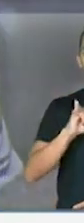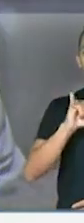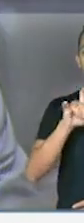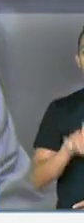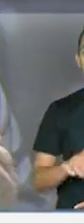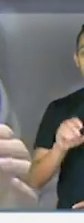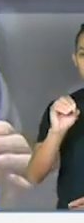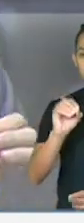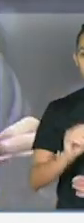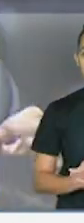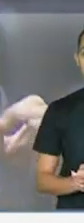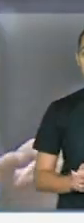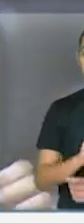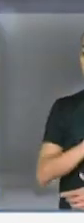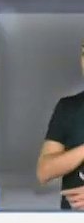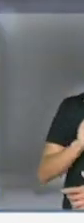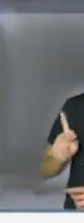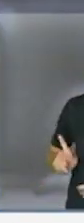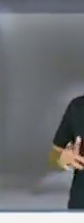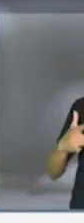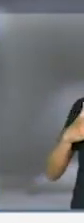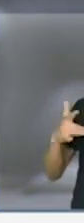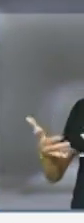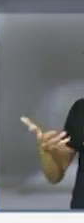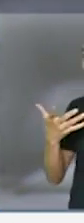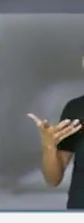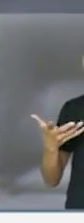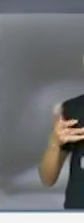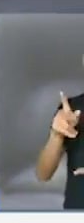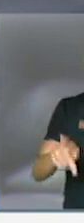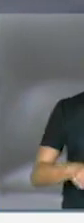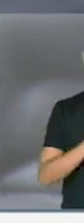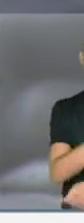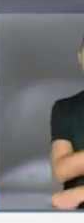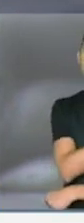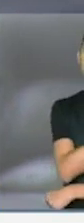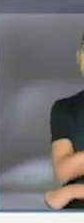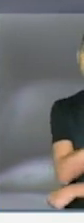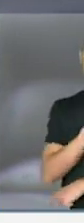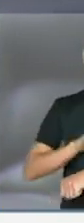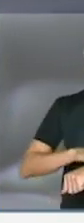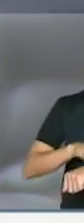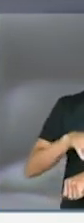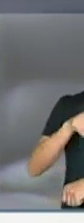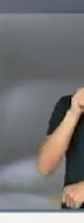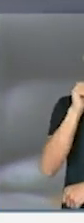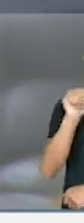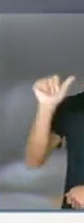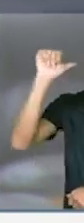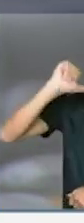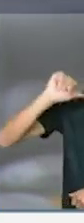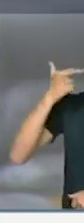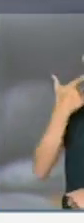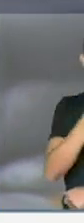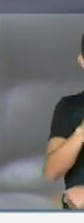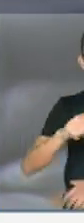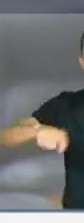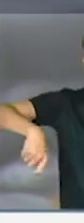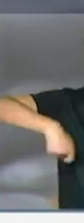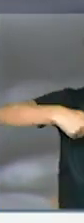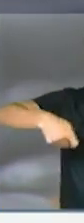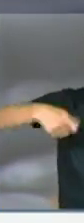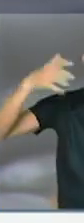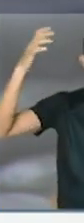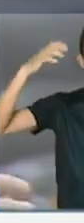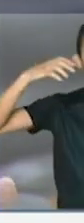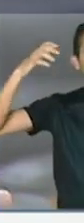Senhor presidente, queria aqui ser solidário com a população do Rio de Janeiro, que nesse momento não tem água para beber, água para cozinhar, nem